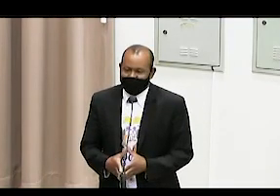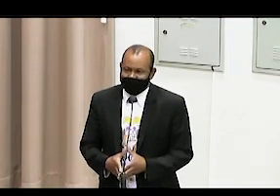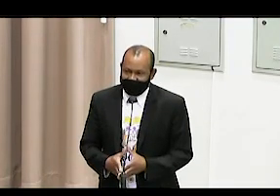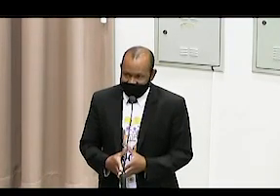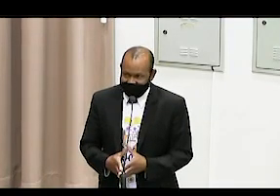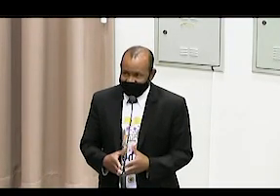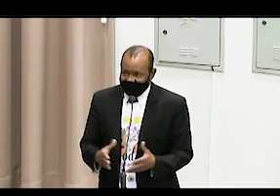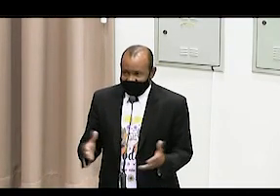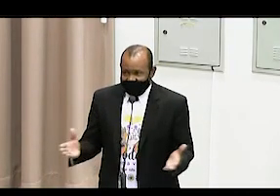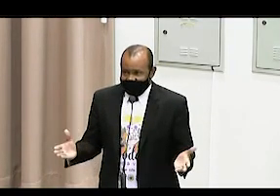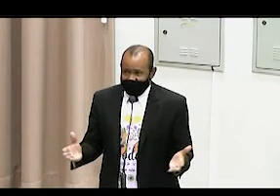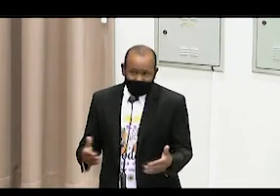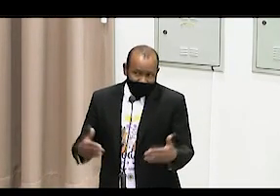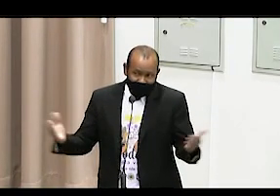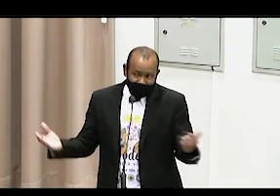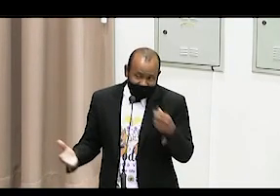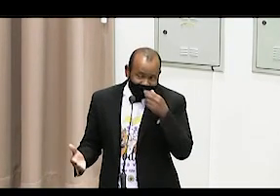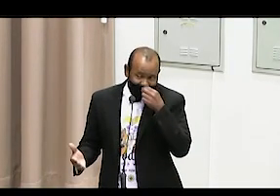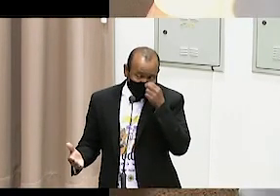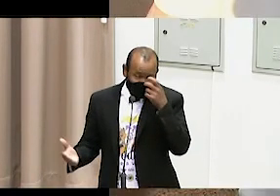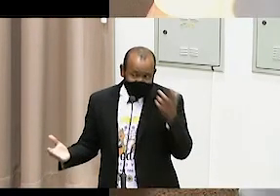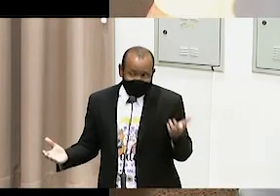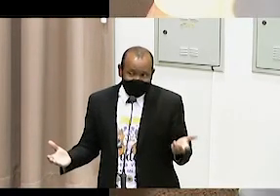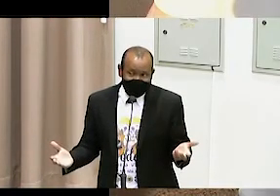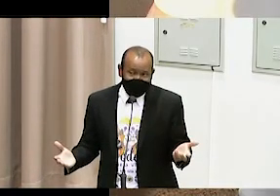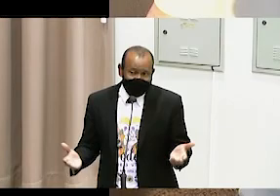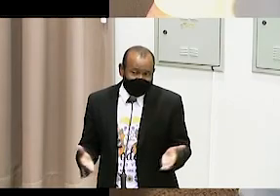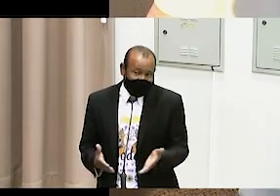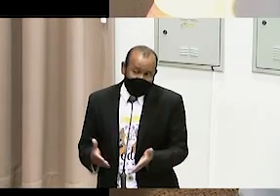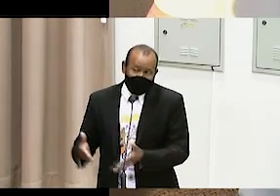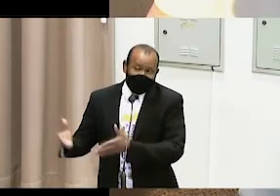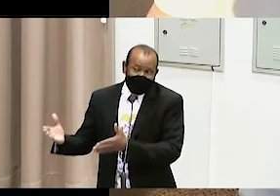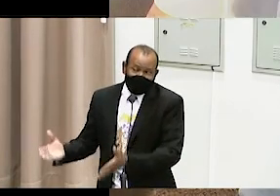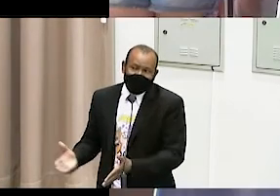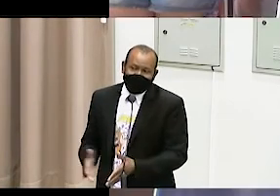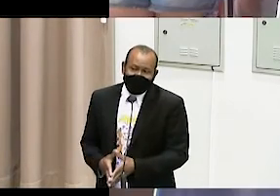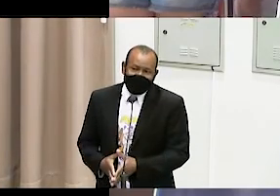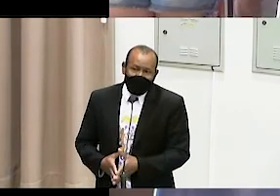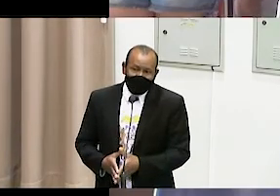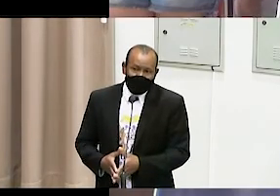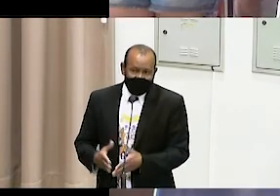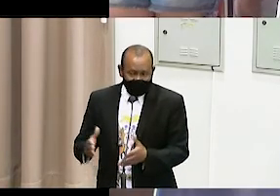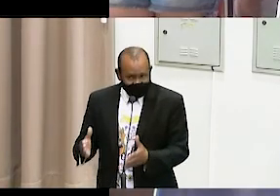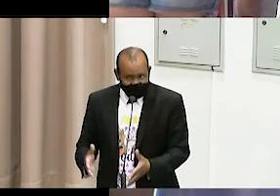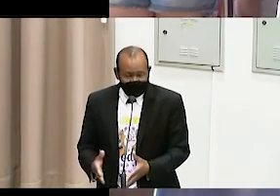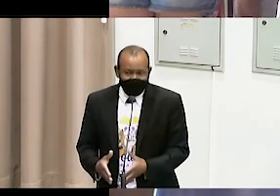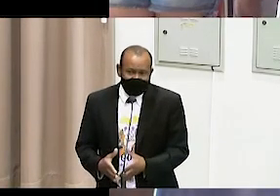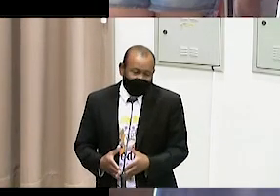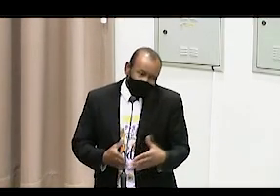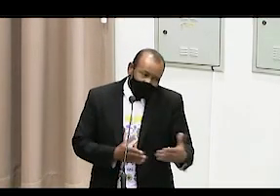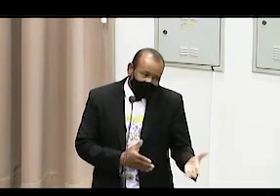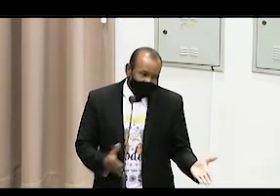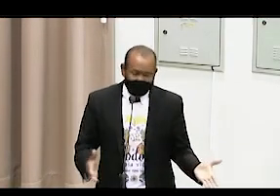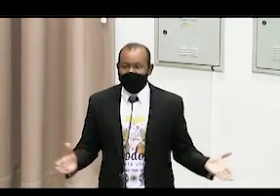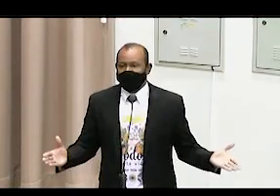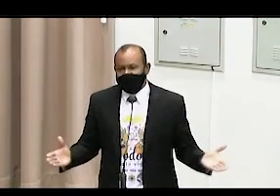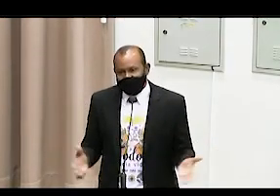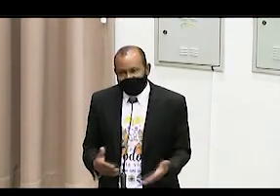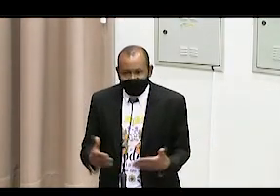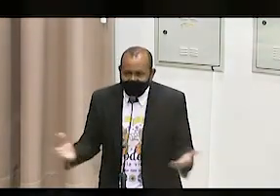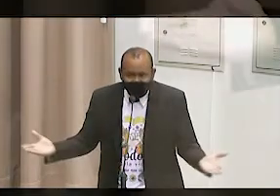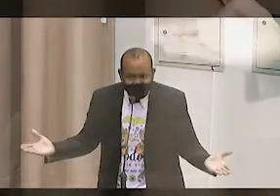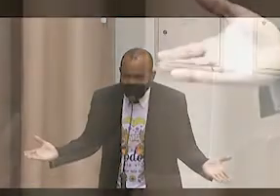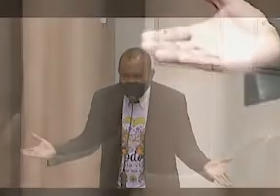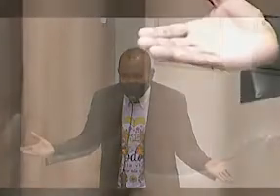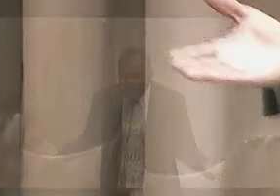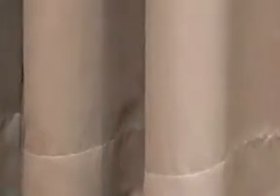muito revoltada, e disse, agora, sim, como é que faz? Não toma vacina? Eu disse, olha, agora vai ter que esperar chegar esses lotes e... A quando que chega?